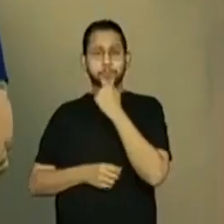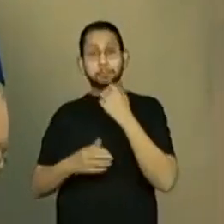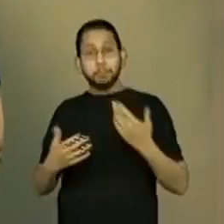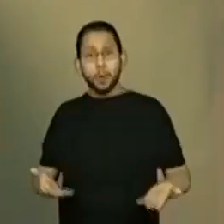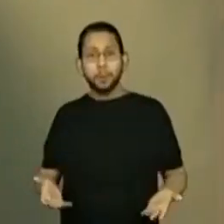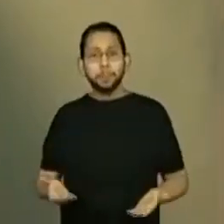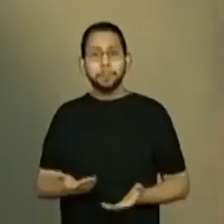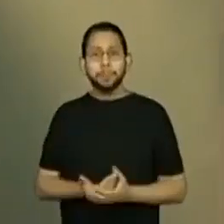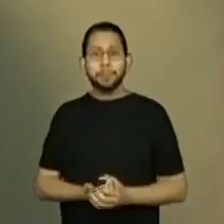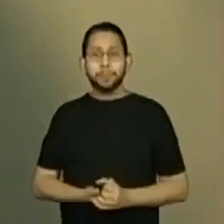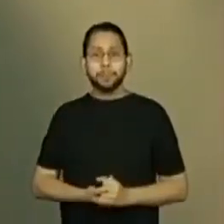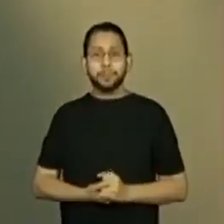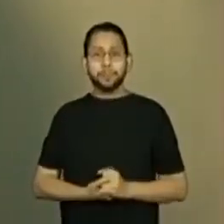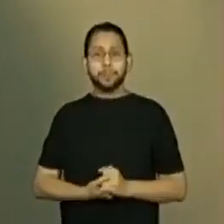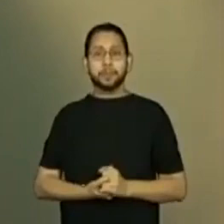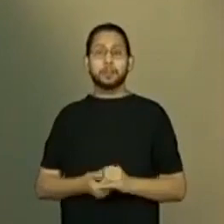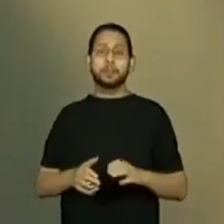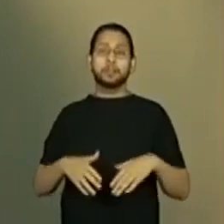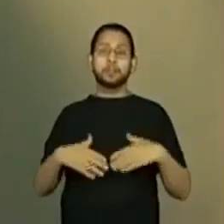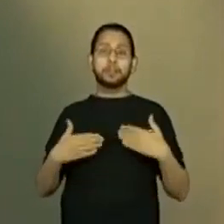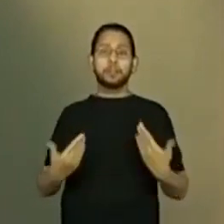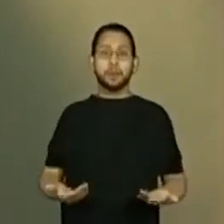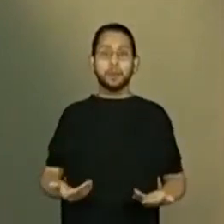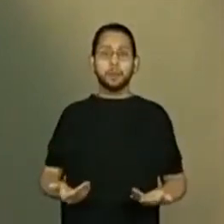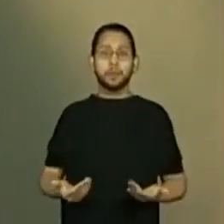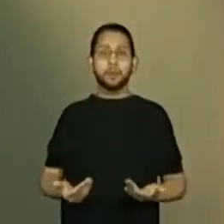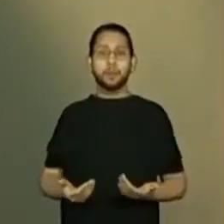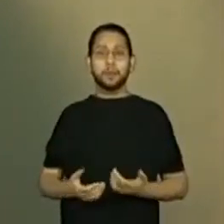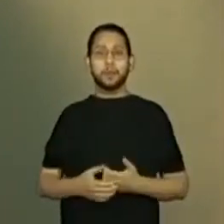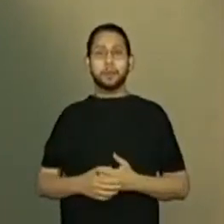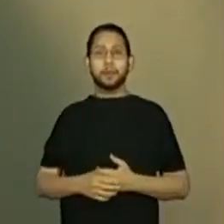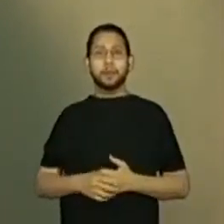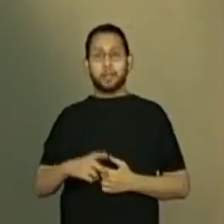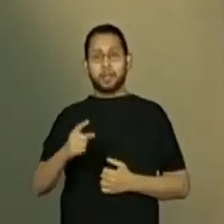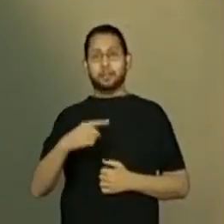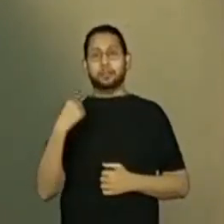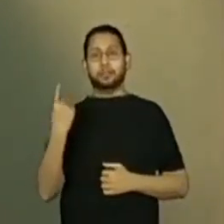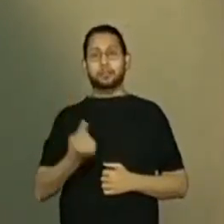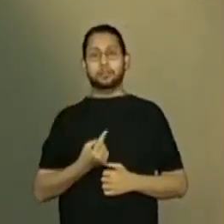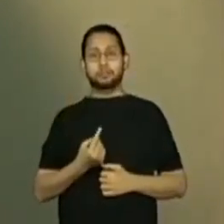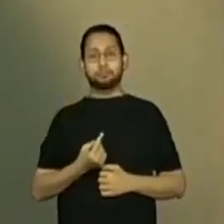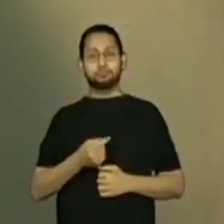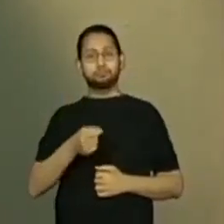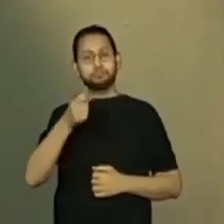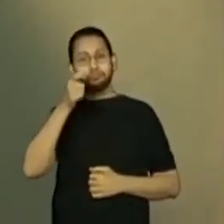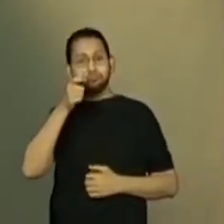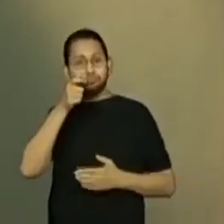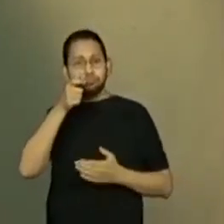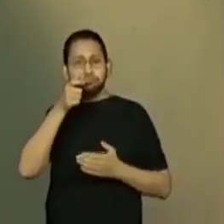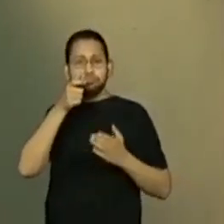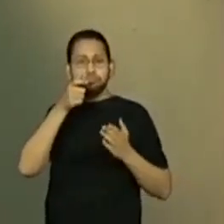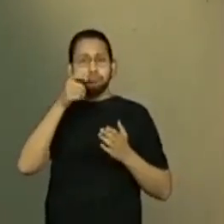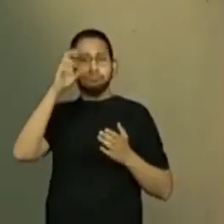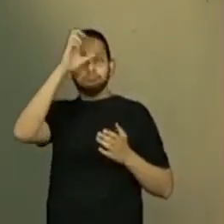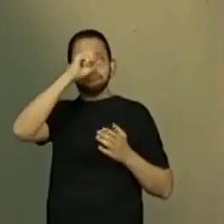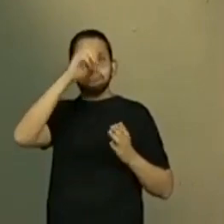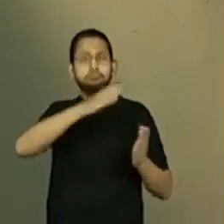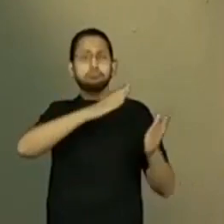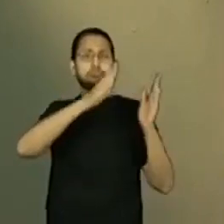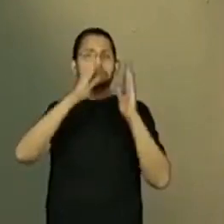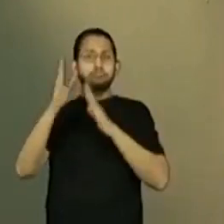Bom, então, gente, nós vimos aí, né,